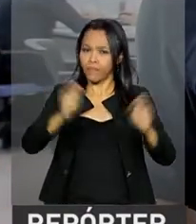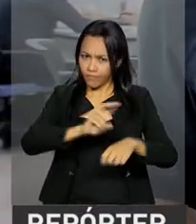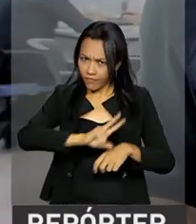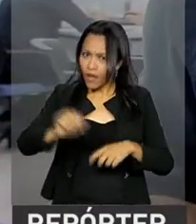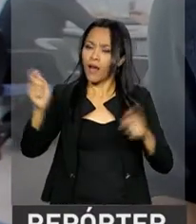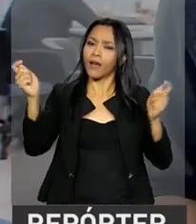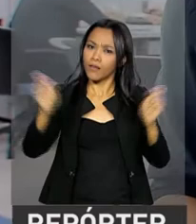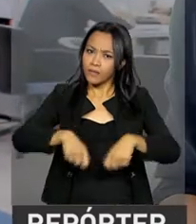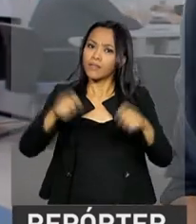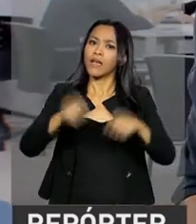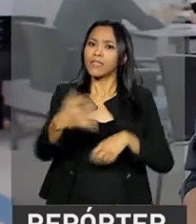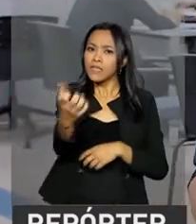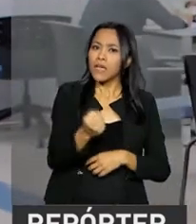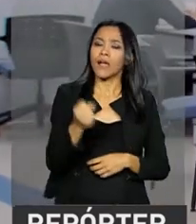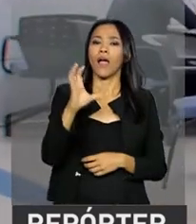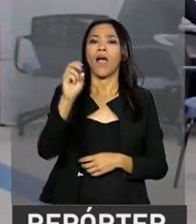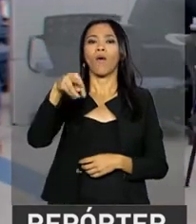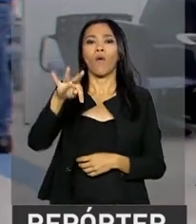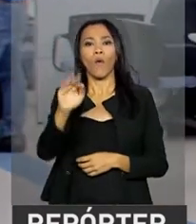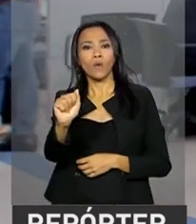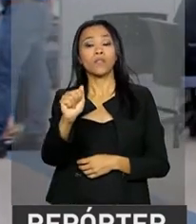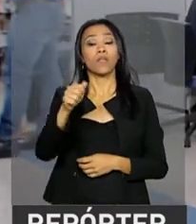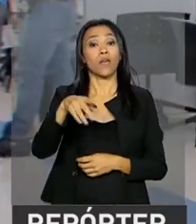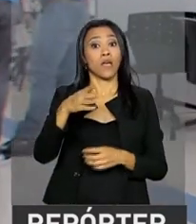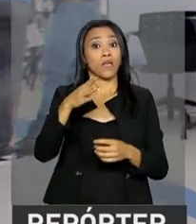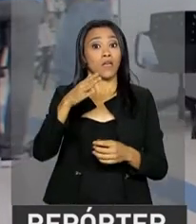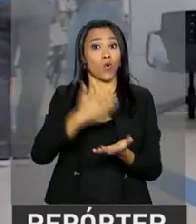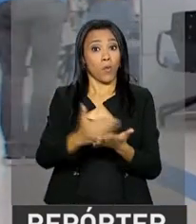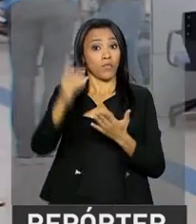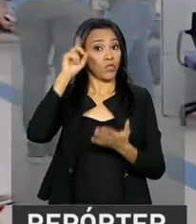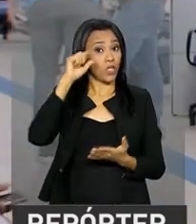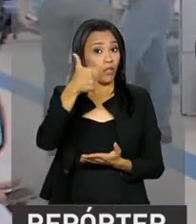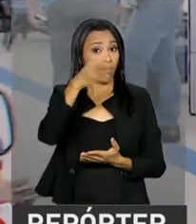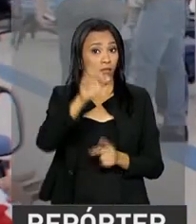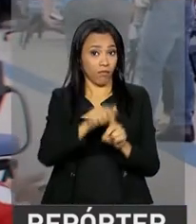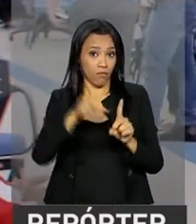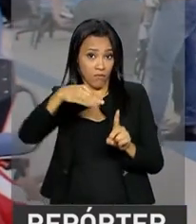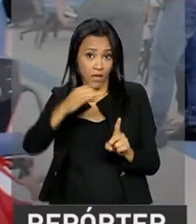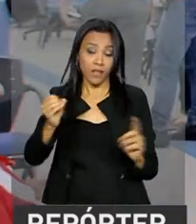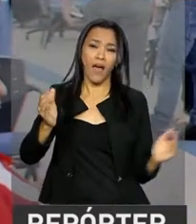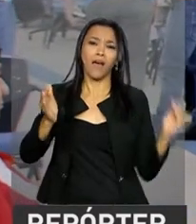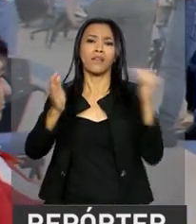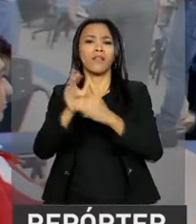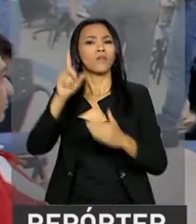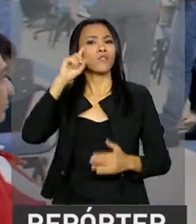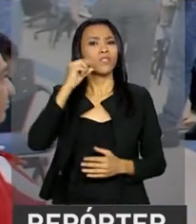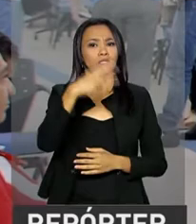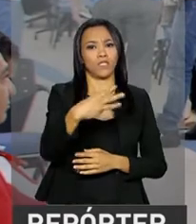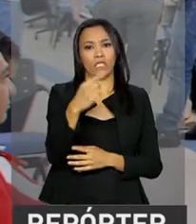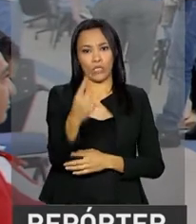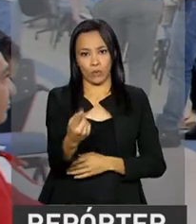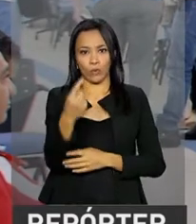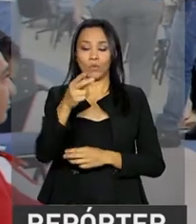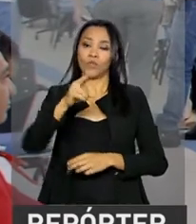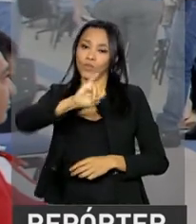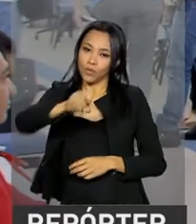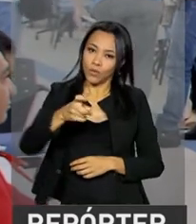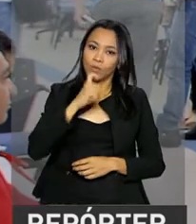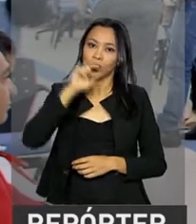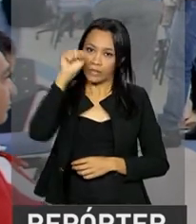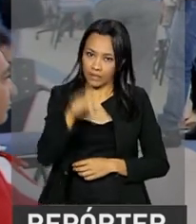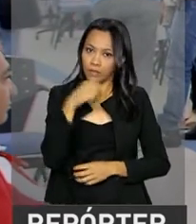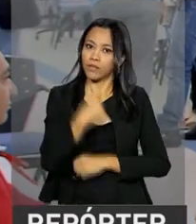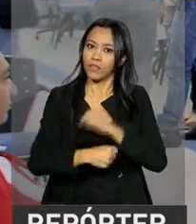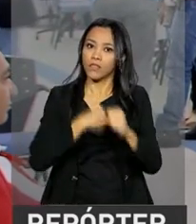inativas do fgts a partir do dia 10 de março e pagamento vai até o dia 31 de julho deste ano nesse